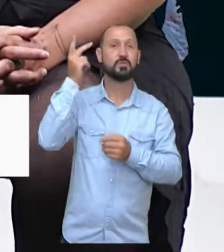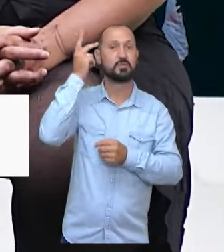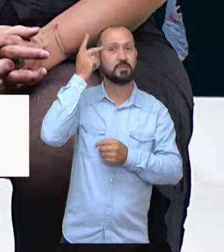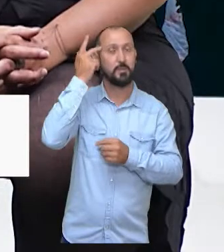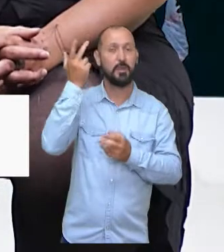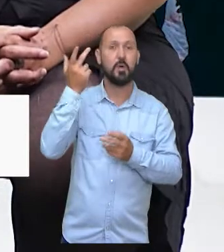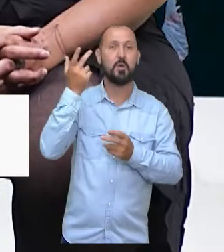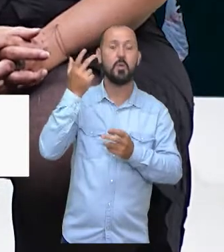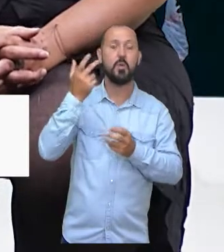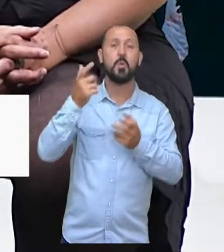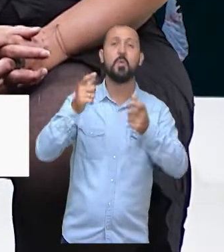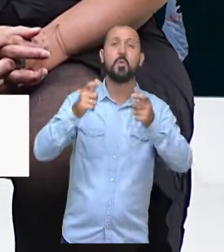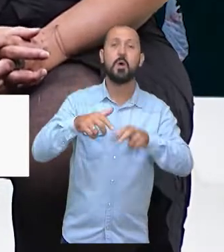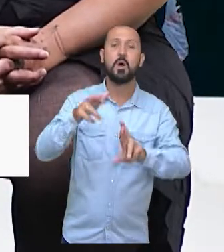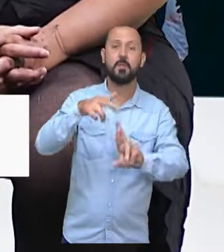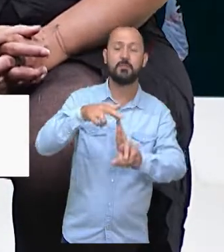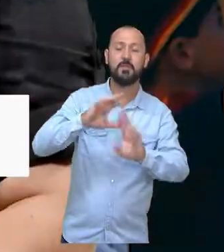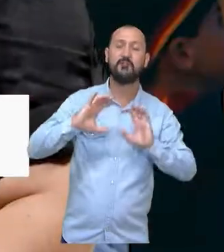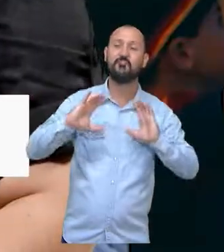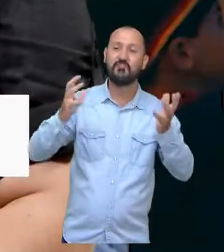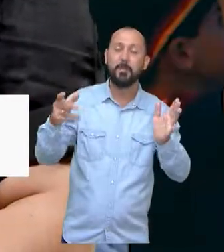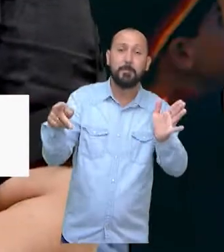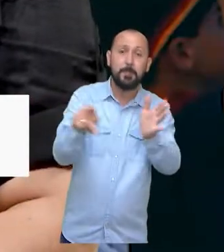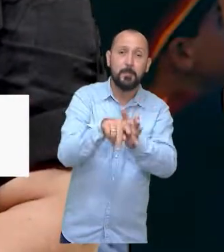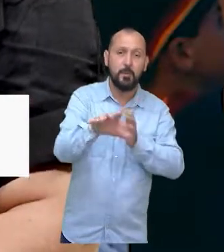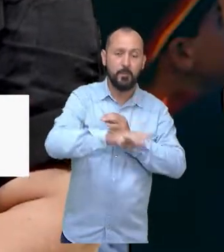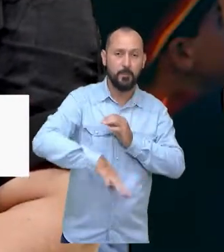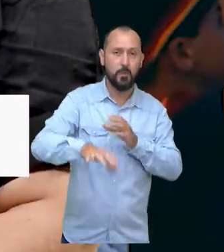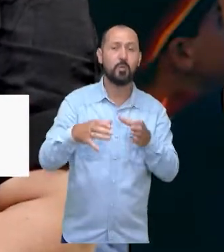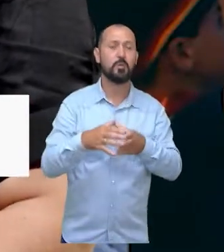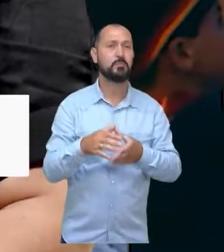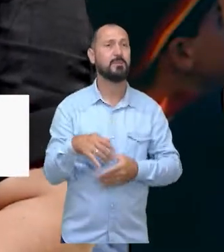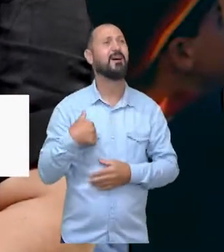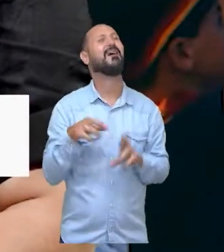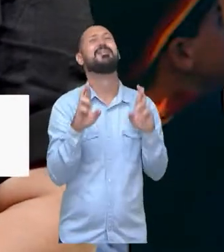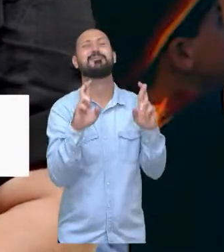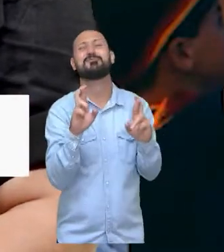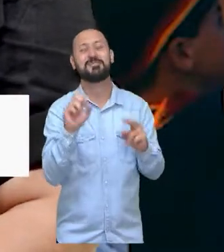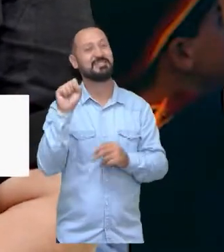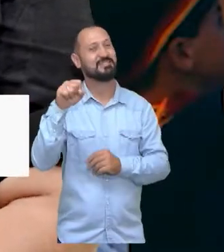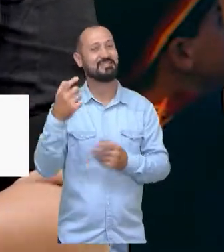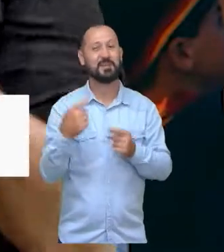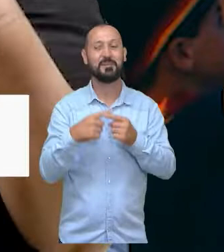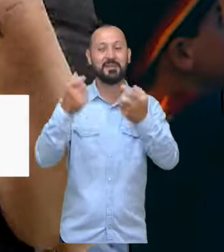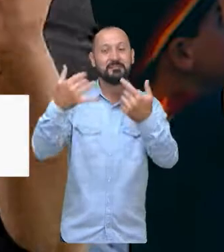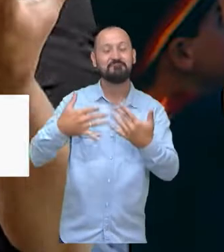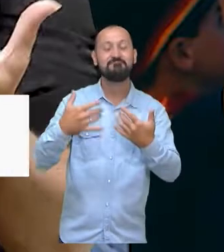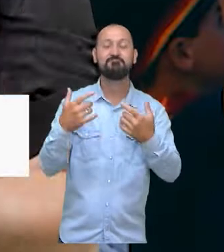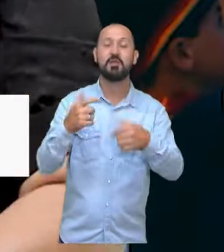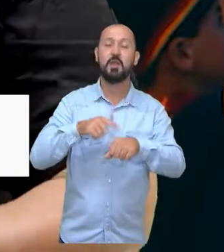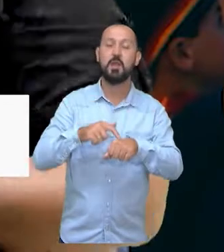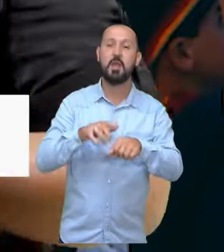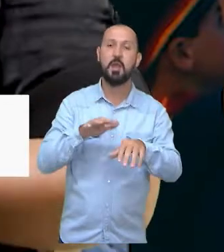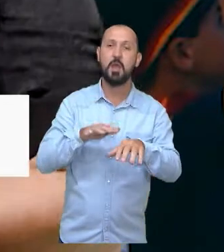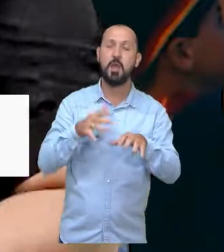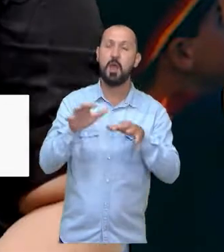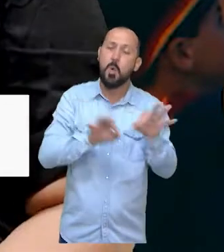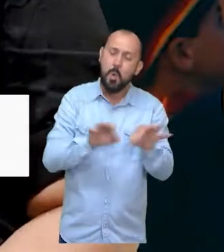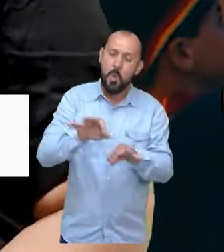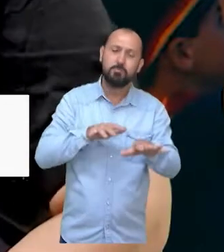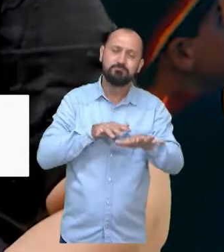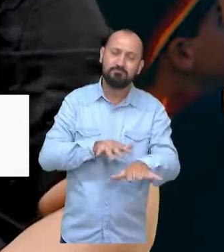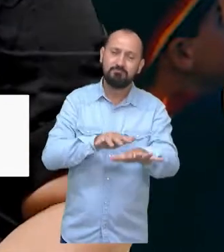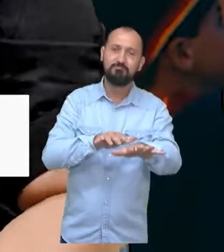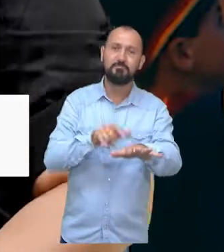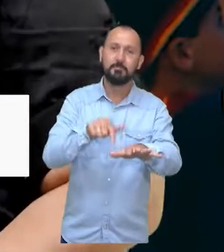com muitos eventos para esse público? Eu espero que sim, né? Como eu falei, é um movimento orgânico, né? Como se trata